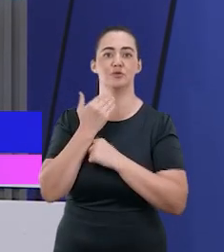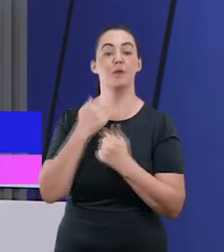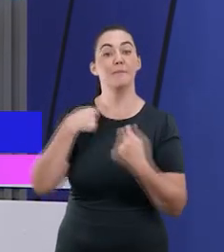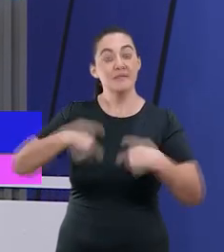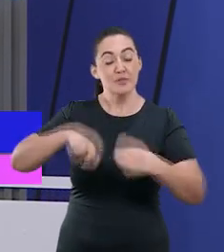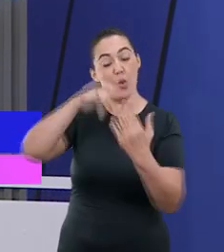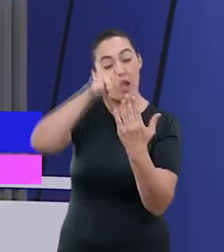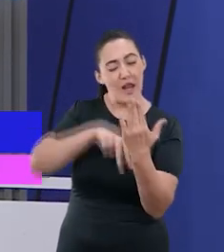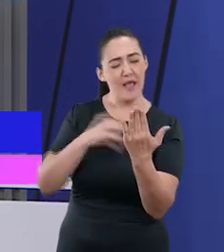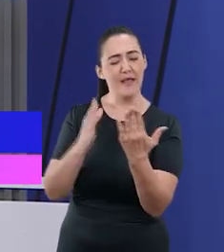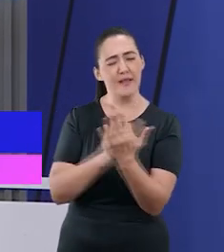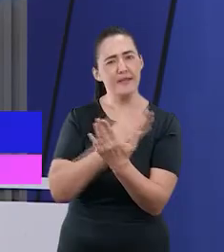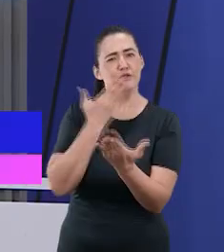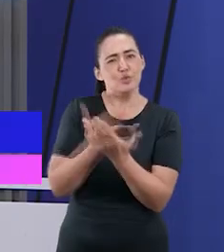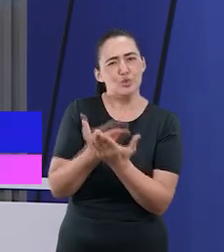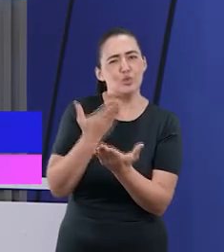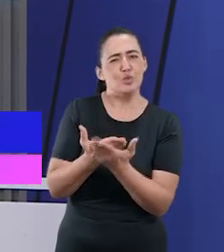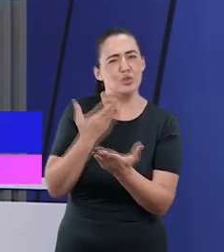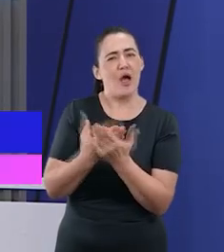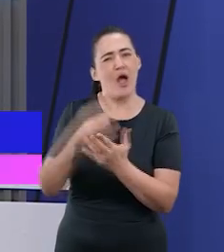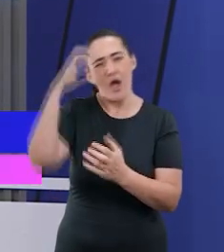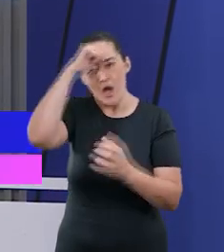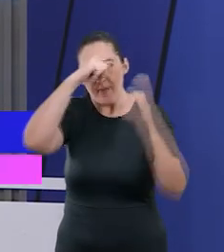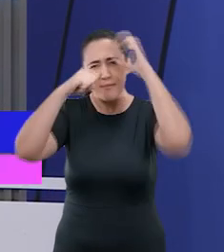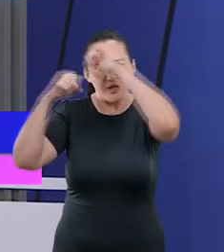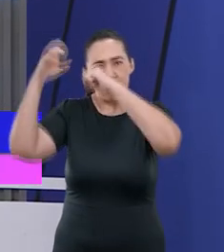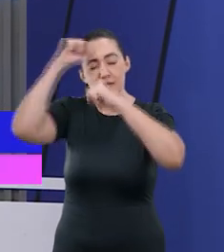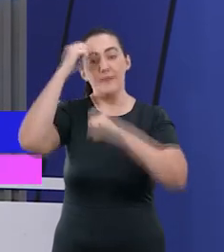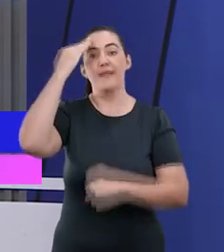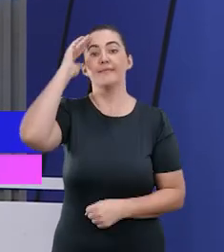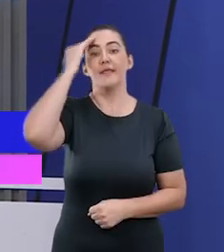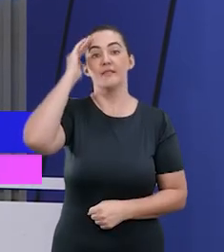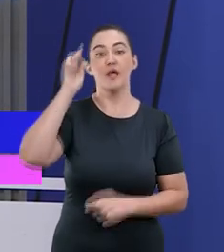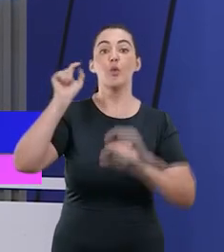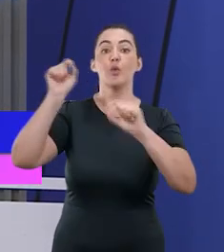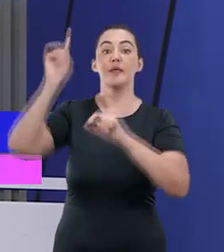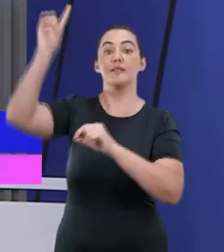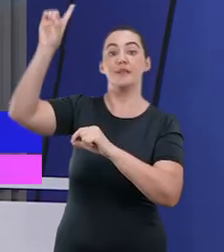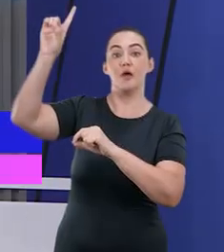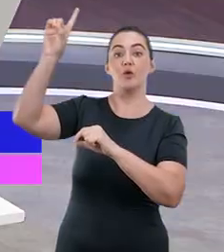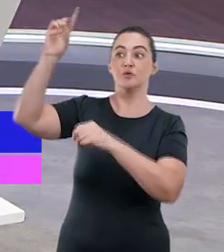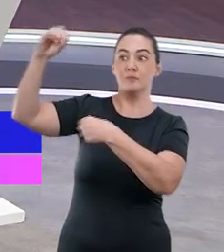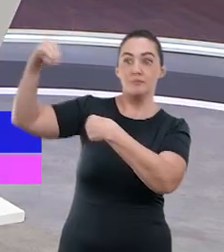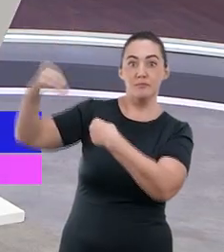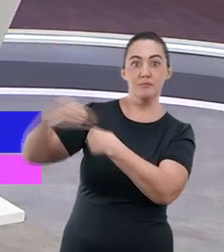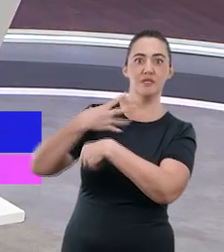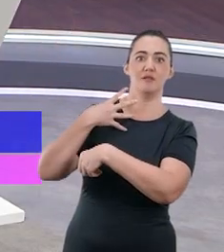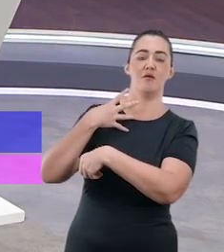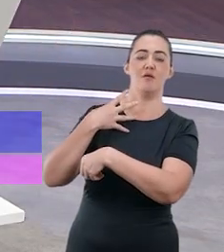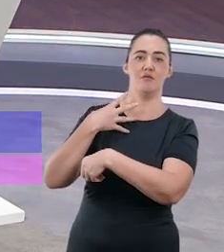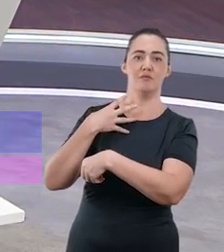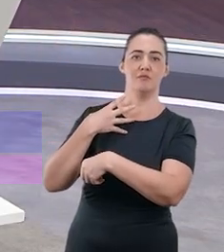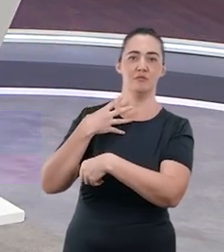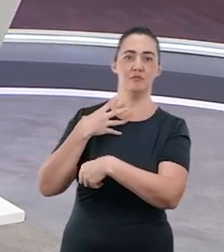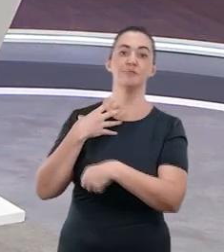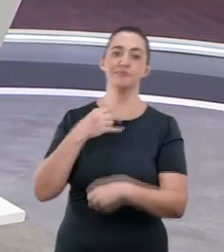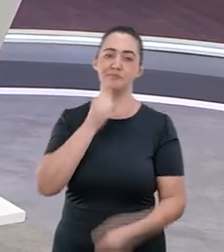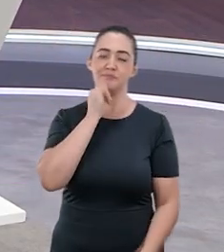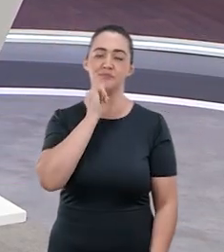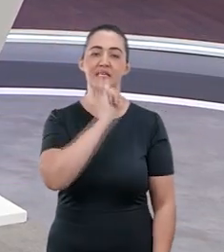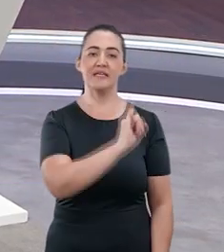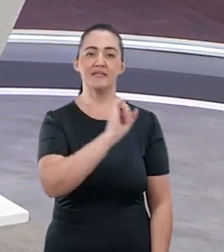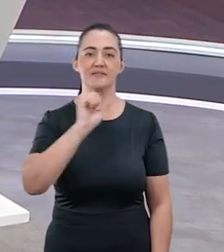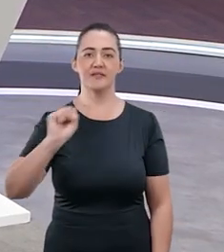Bíblia, estudar a Bíblia, me aprofundar na Bíblia para entender o que aqui Deus tem para mim. É isso que a Bíblia nos diz lá em